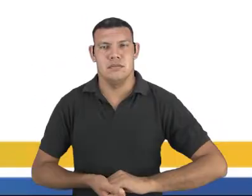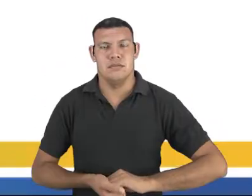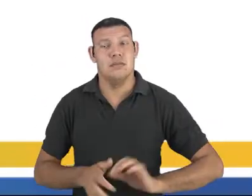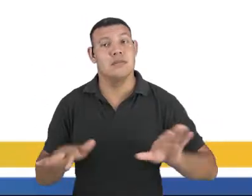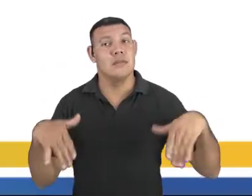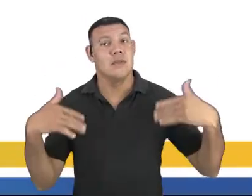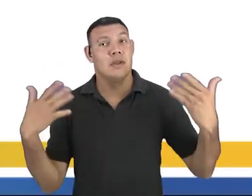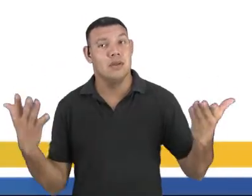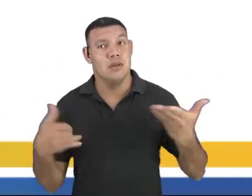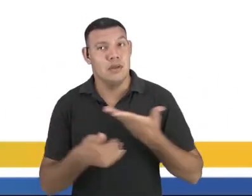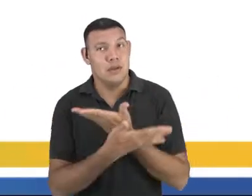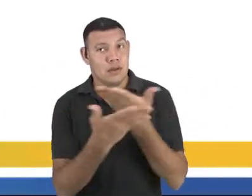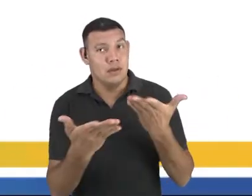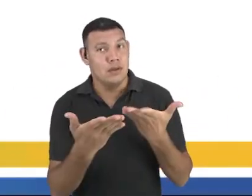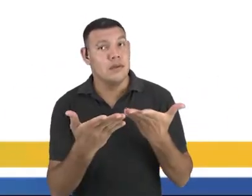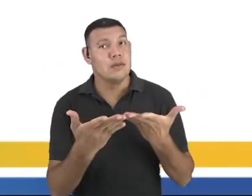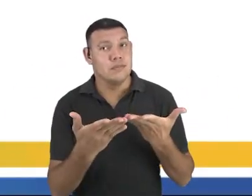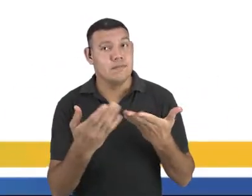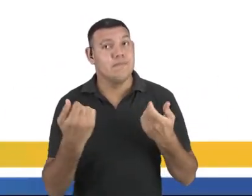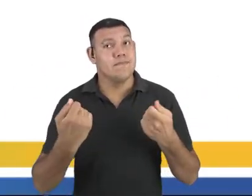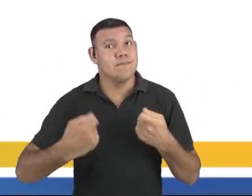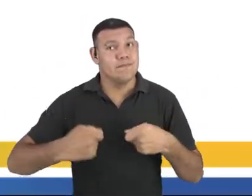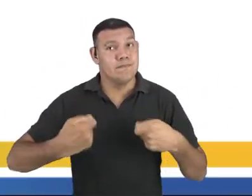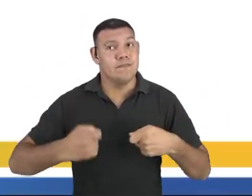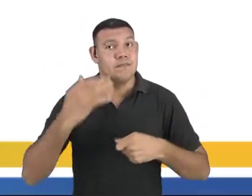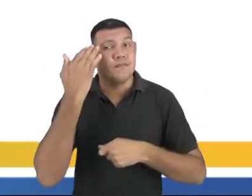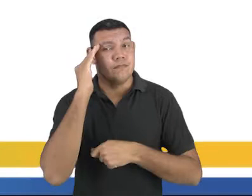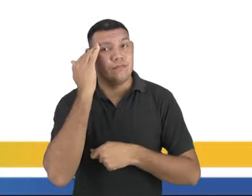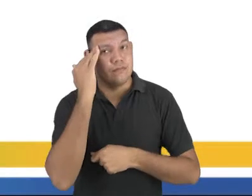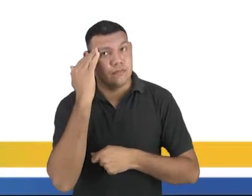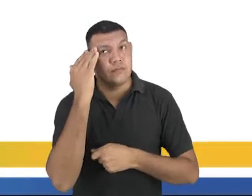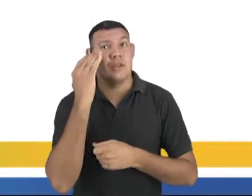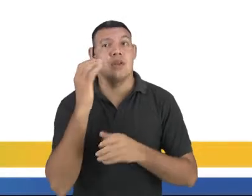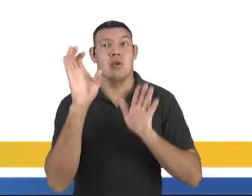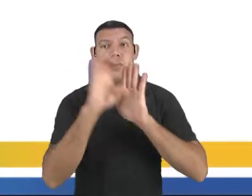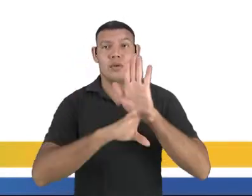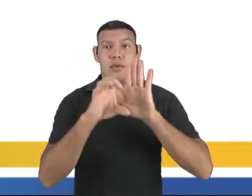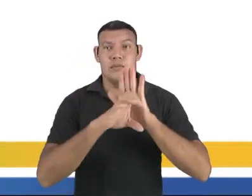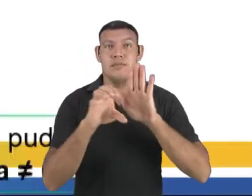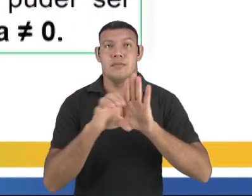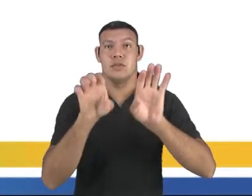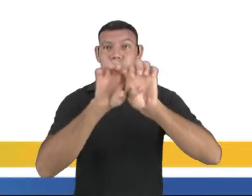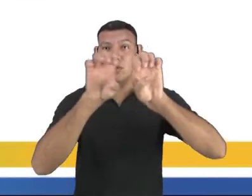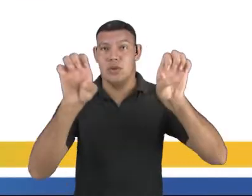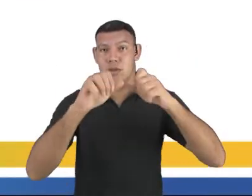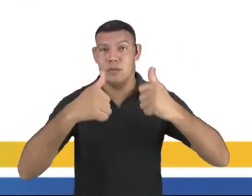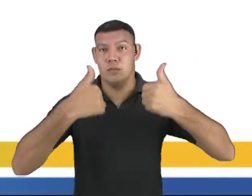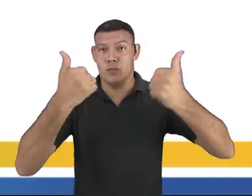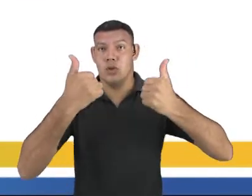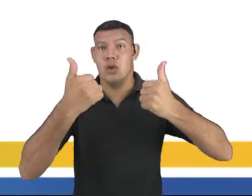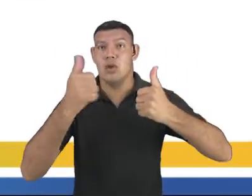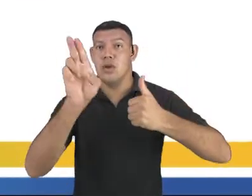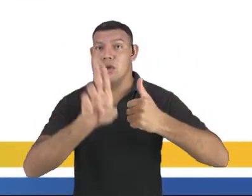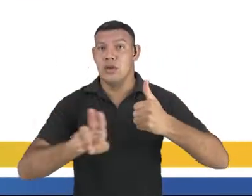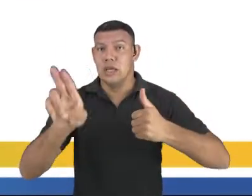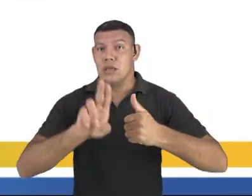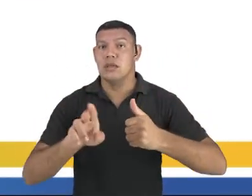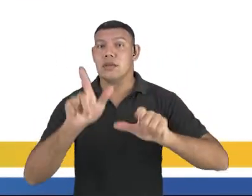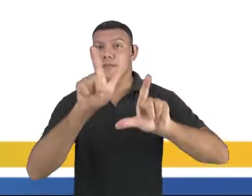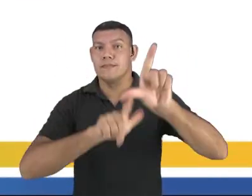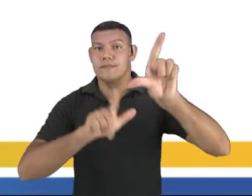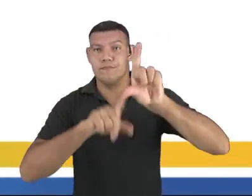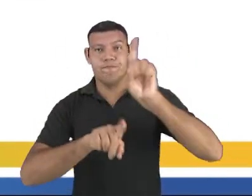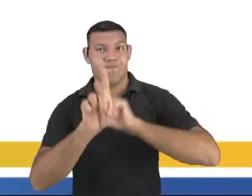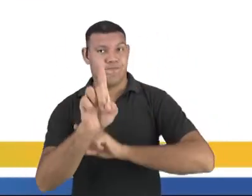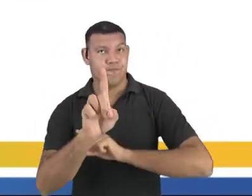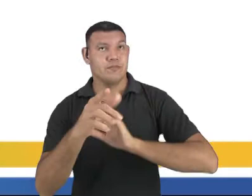bom então pessoal nós temos que entender a definição de equação do primeiro grau com um em conta OK então uma equação